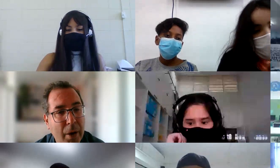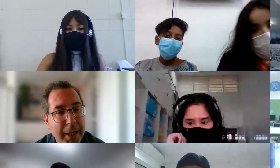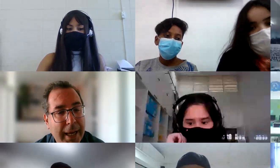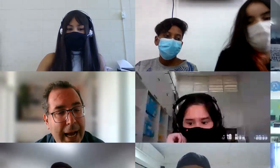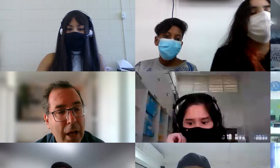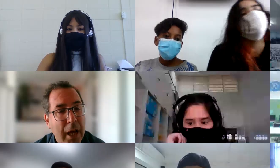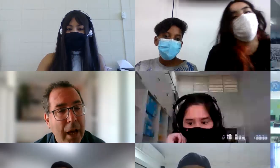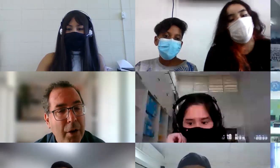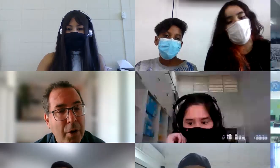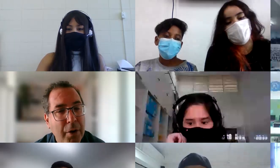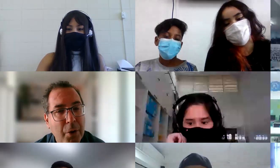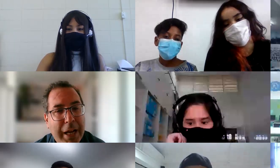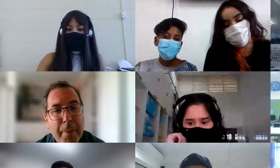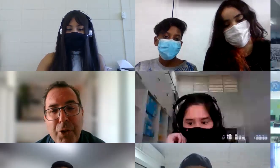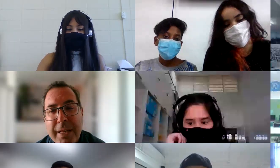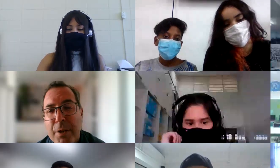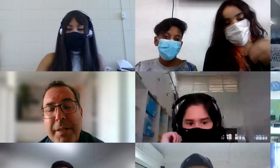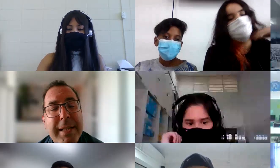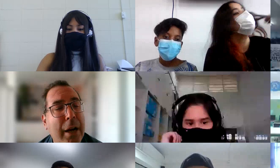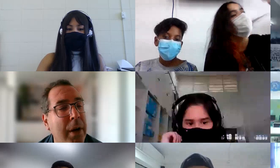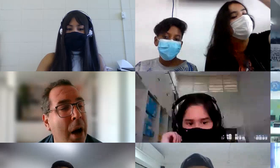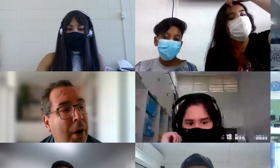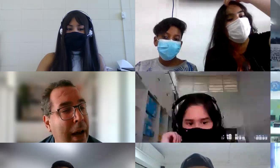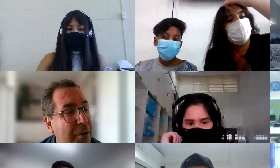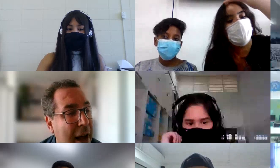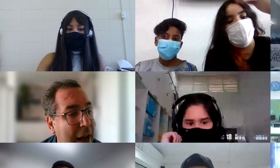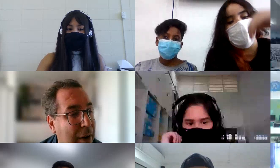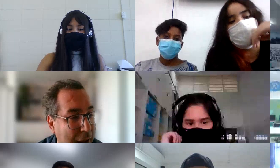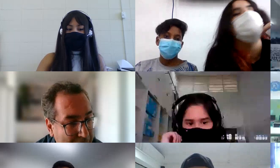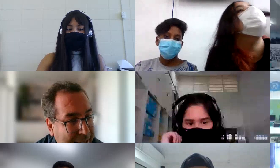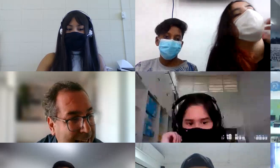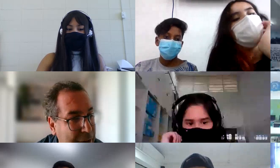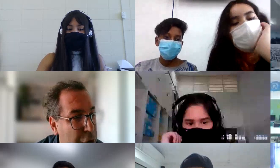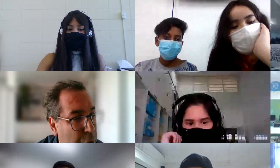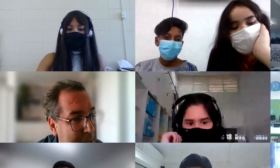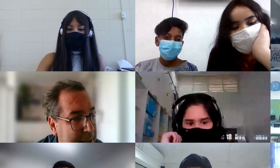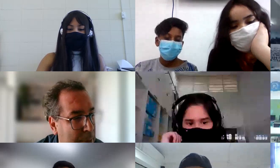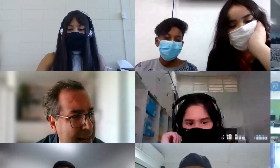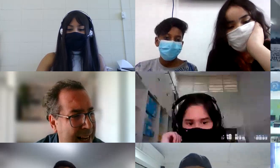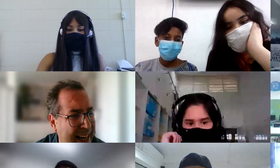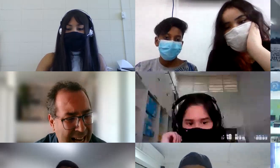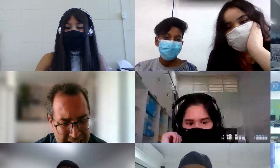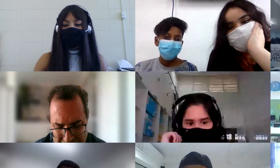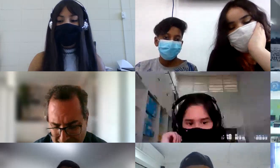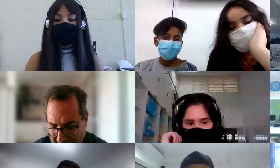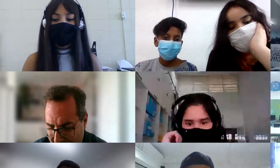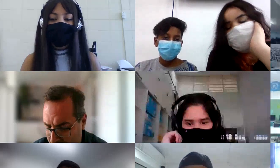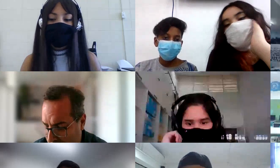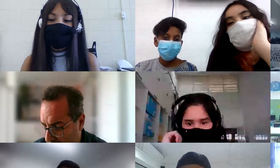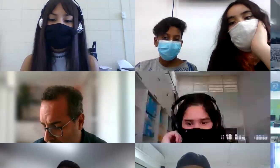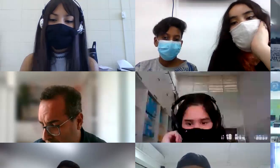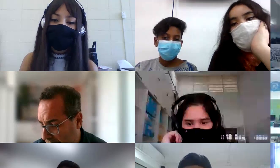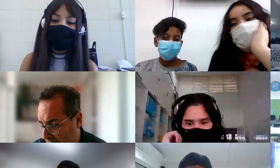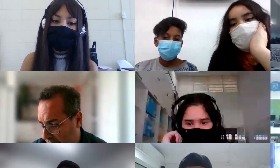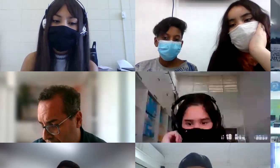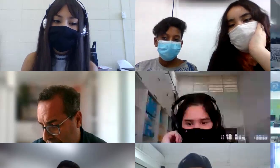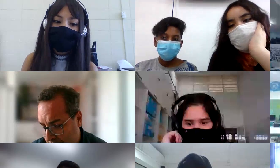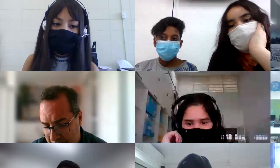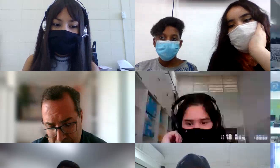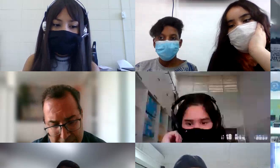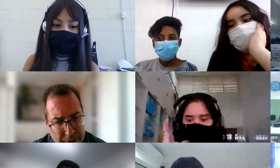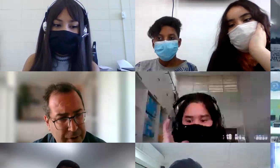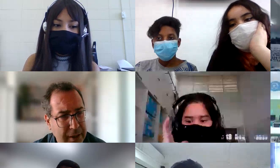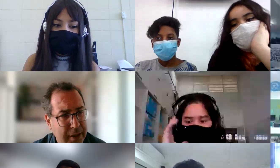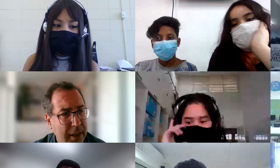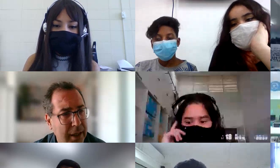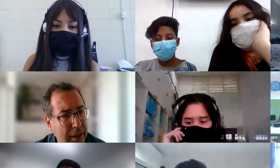Legal, Miguel, obrigado. Eu não quero puxação de saco, não. Quero ver a verdade do seu coração. Mariana, valeu ou era melhor ter